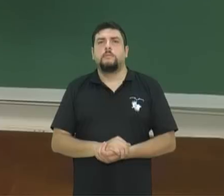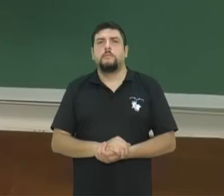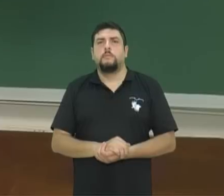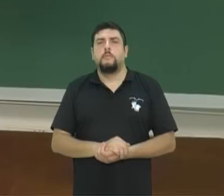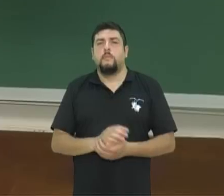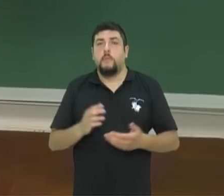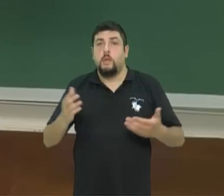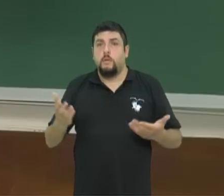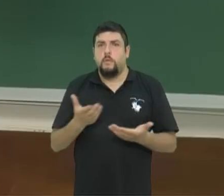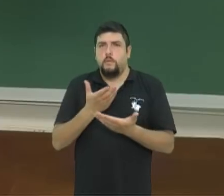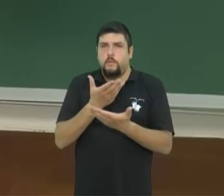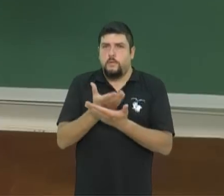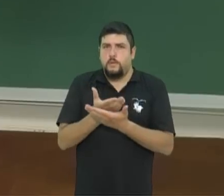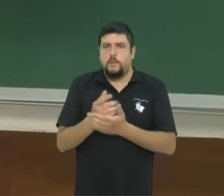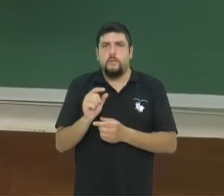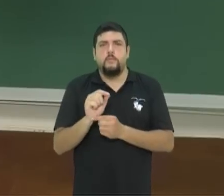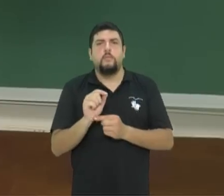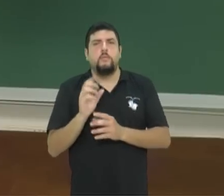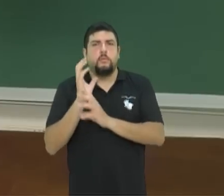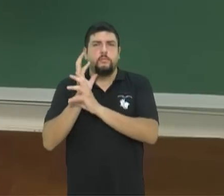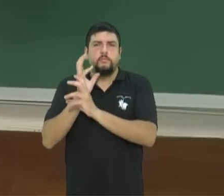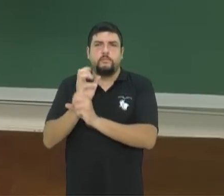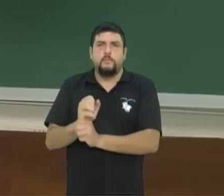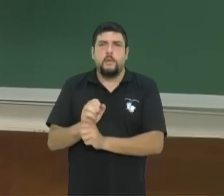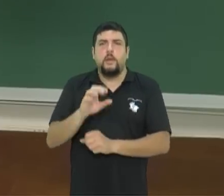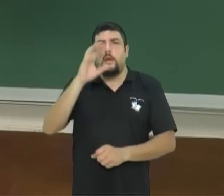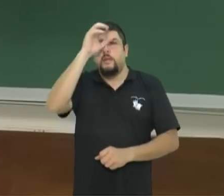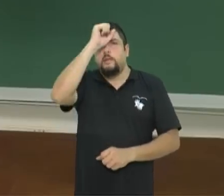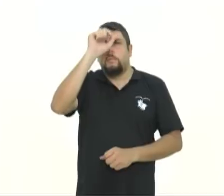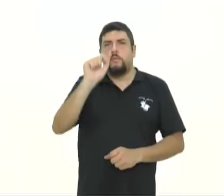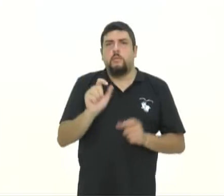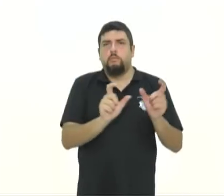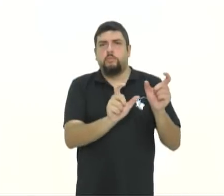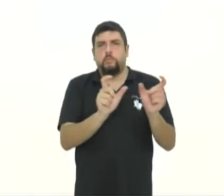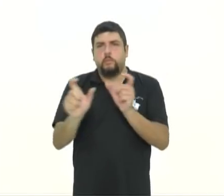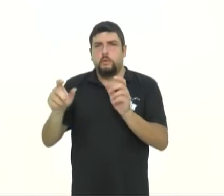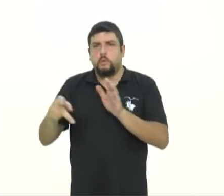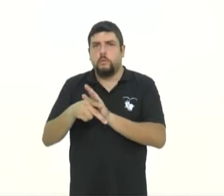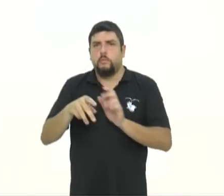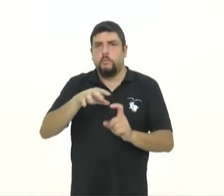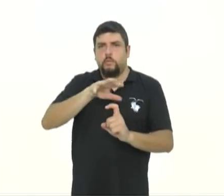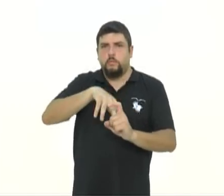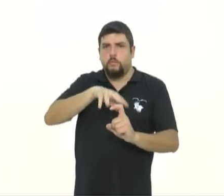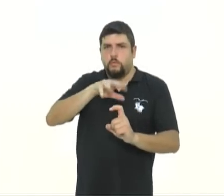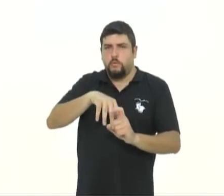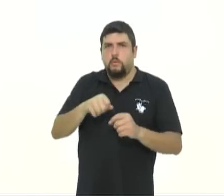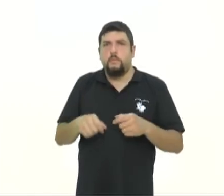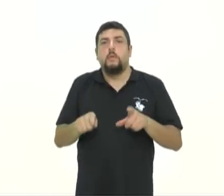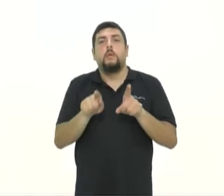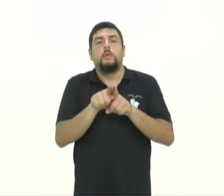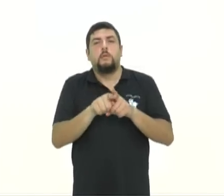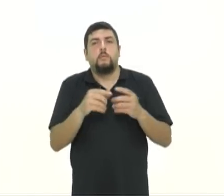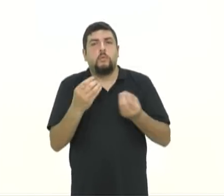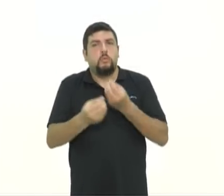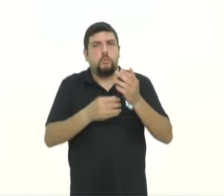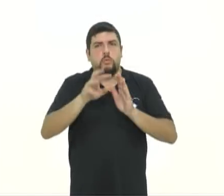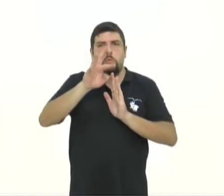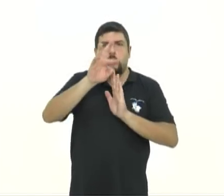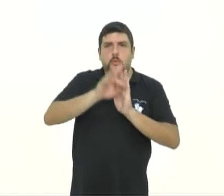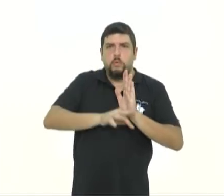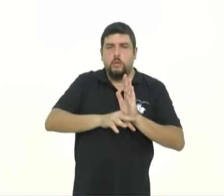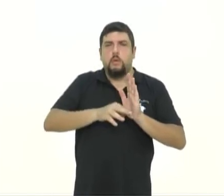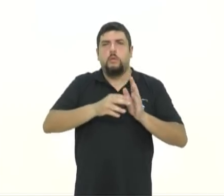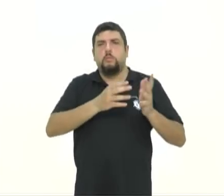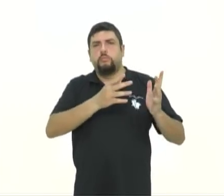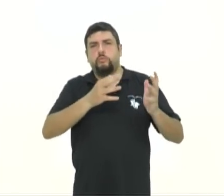estudou um pouco dos verbetes sobre mitologia, né? Fizemos ali, ao longo das interpretações textuais, a gente